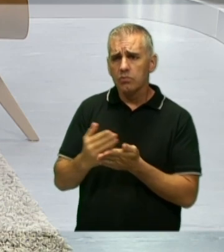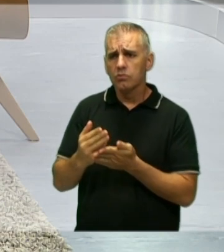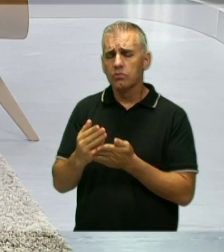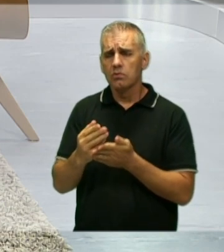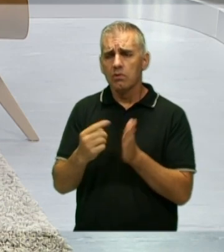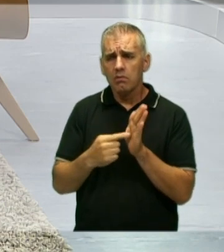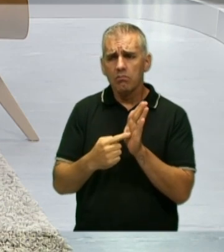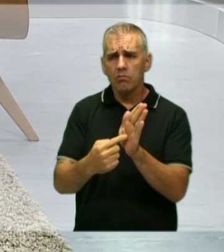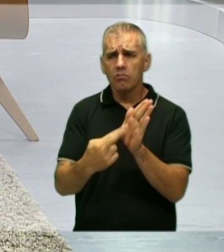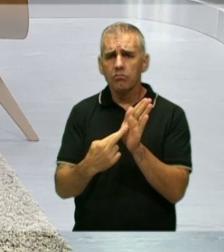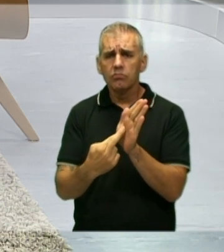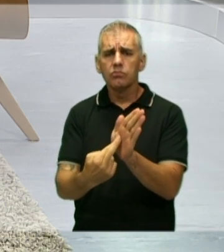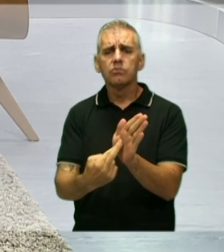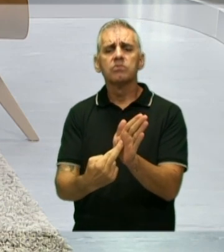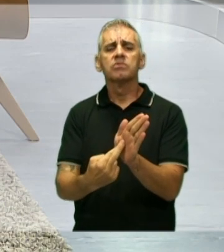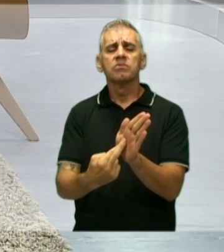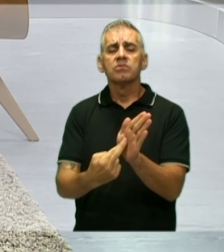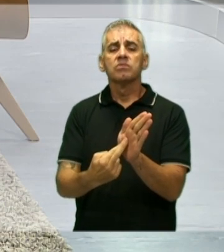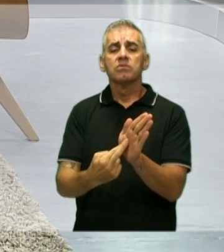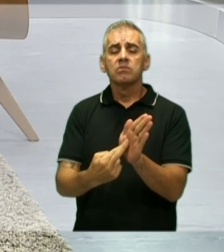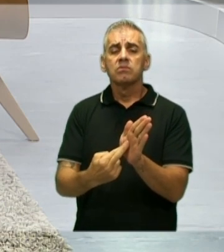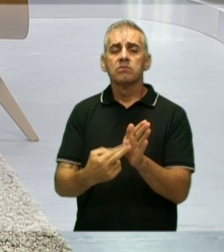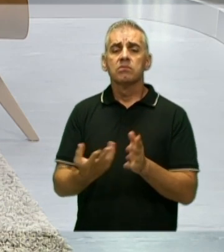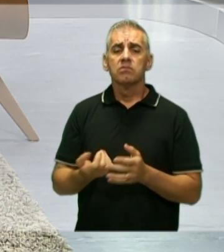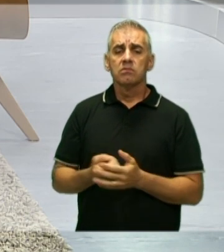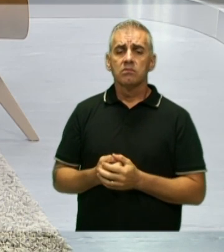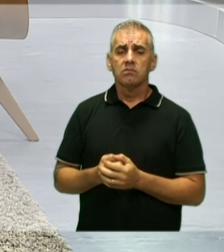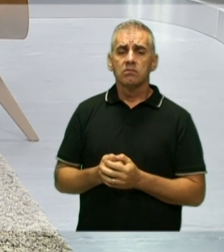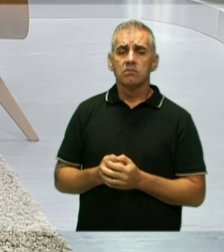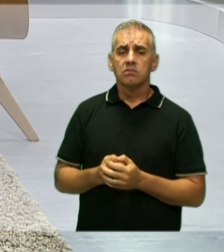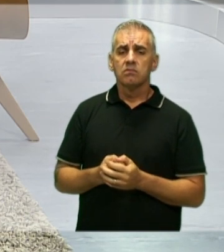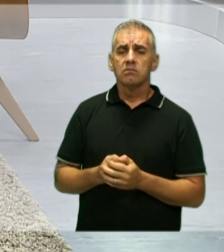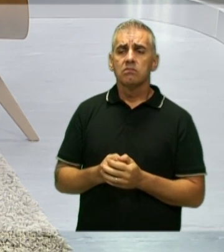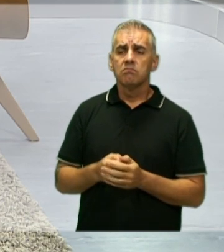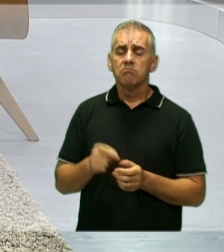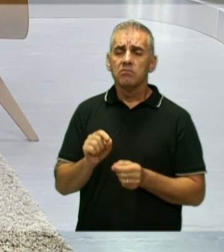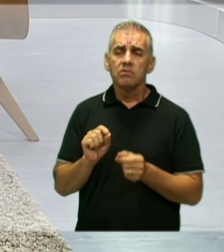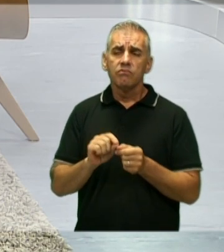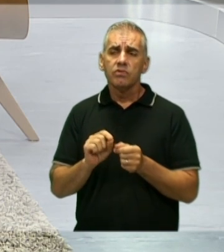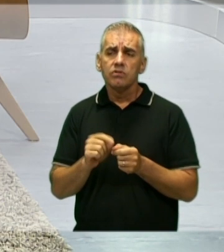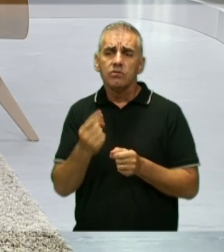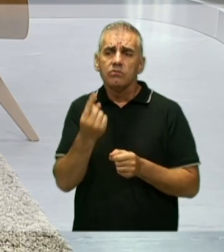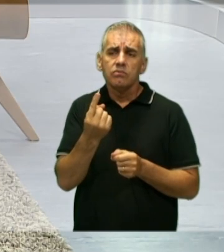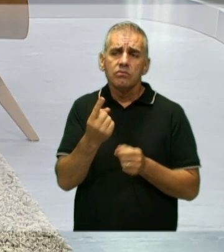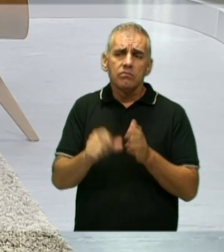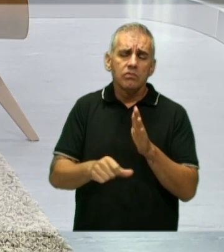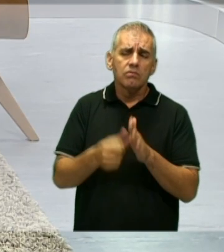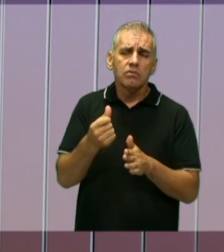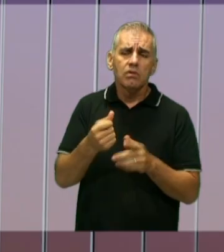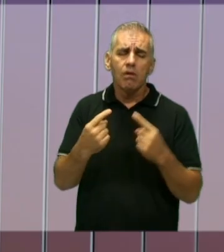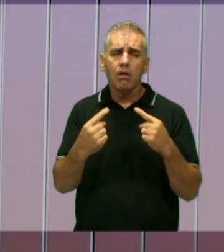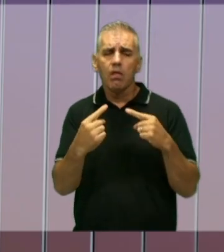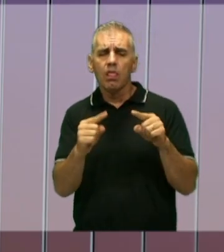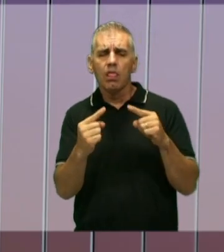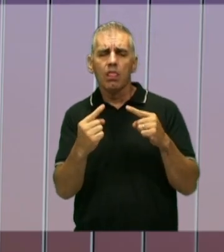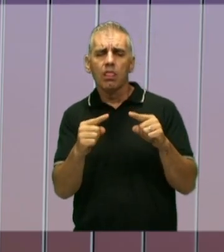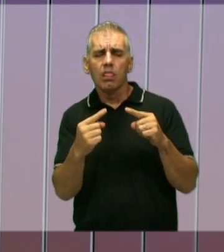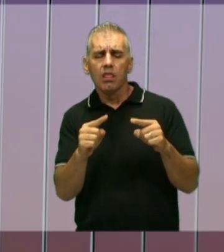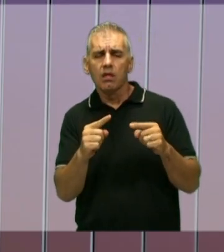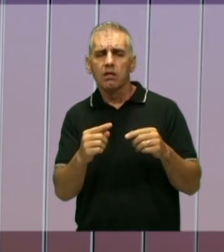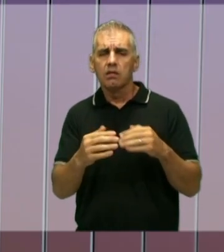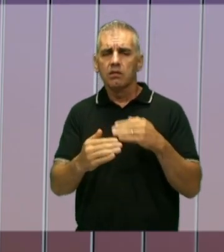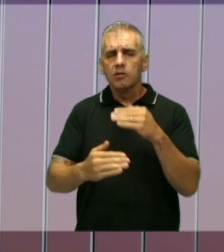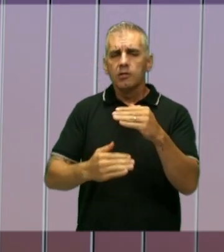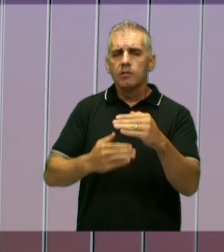um requerimento, fez basicamente como eu fiz, né? Eu fiz igual ele. Apresentou um requerimento fazendo o primeiro ato, uma primeira provocação. Na sequência,